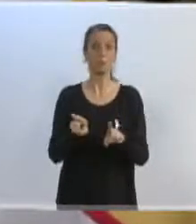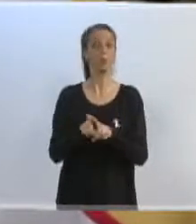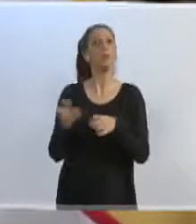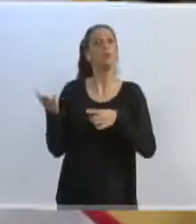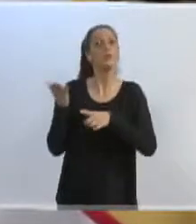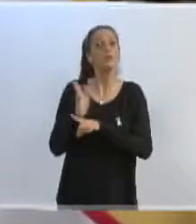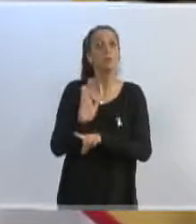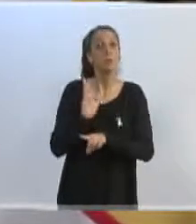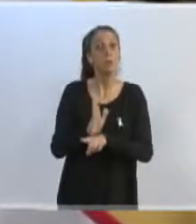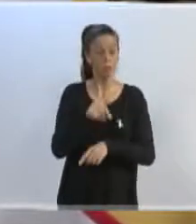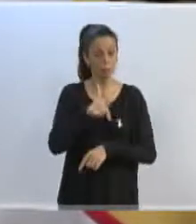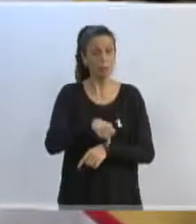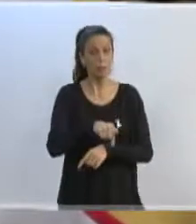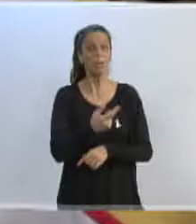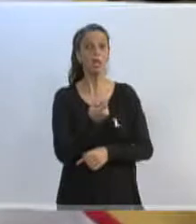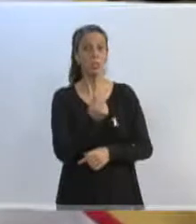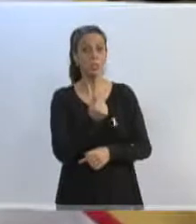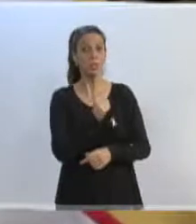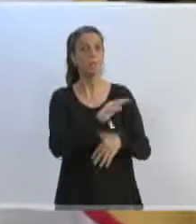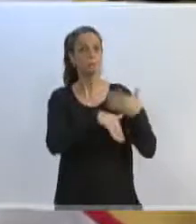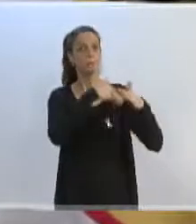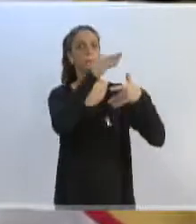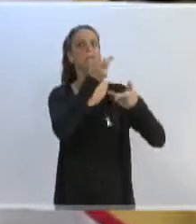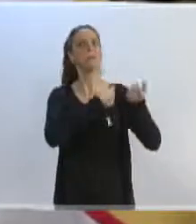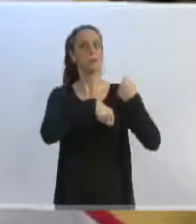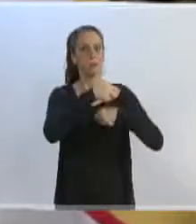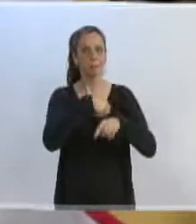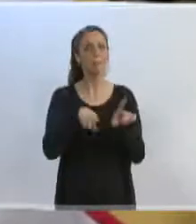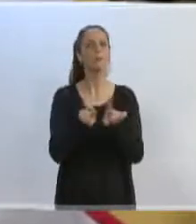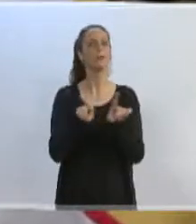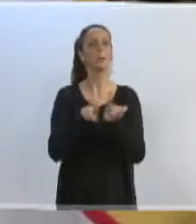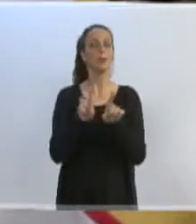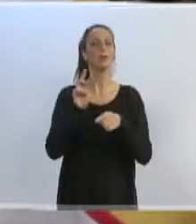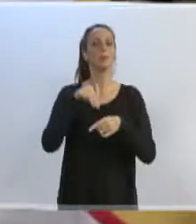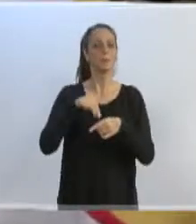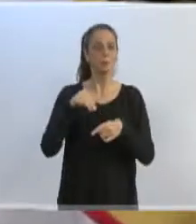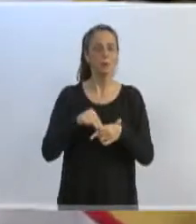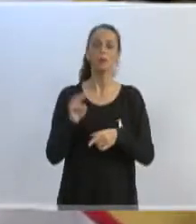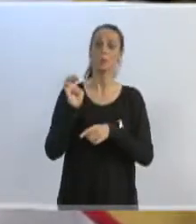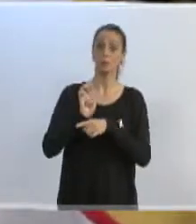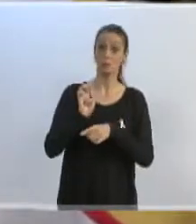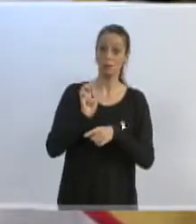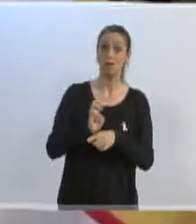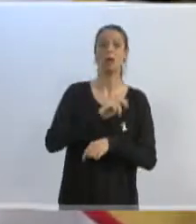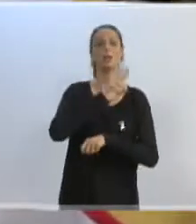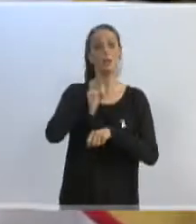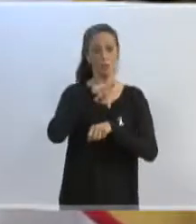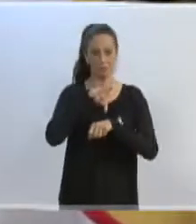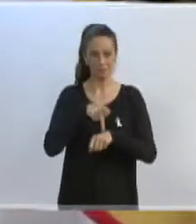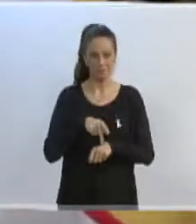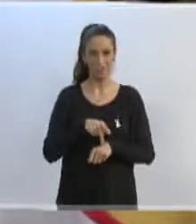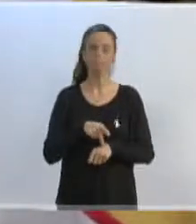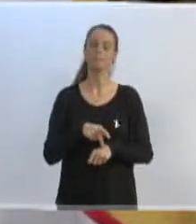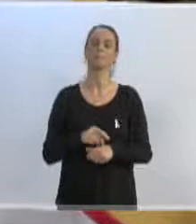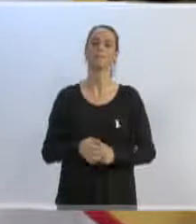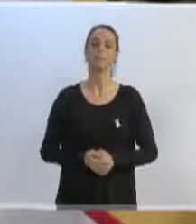e gerar riquezas para o nosso município, nosso estado, nosso país. Bem, aqui